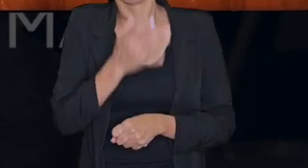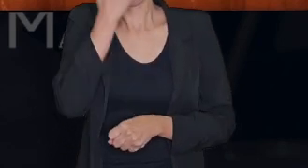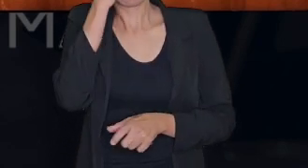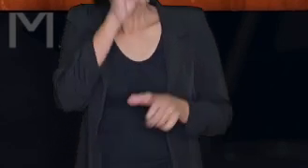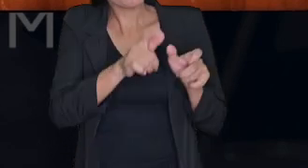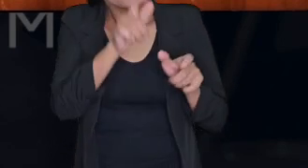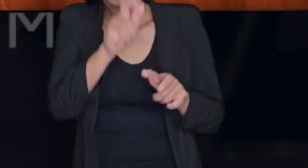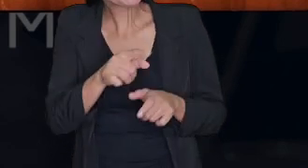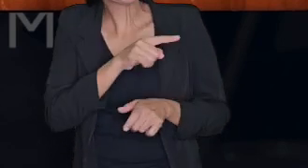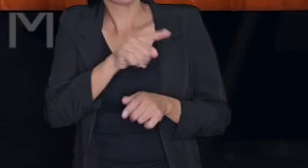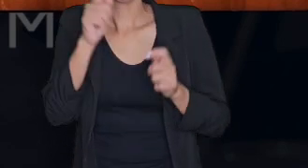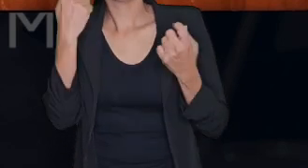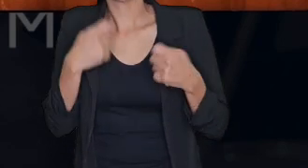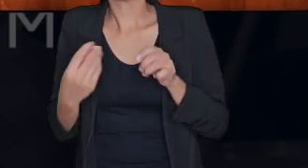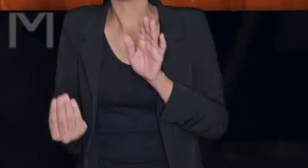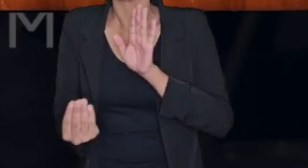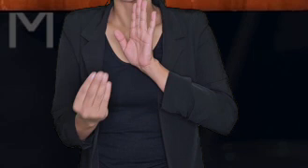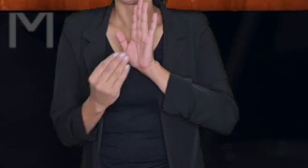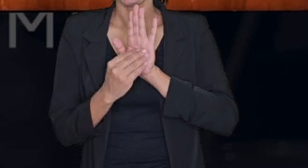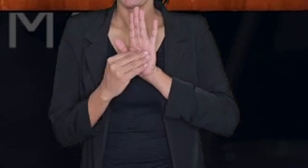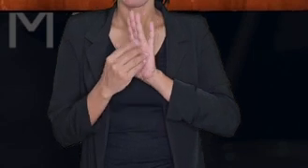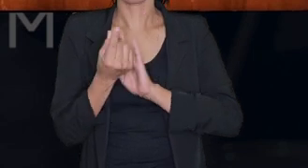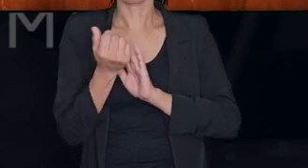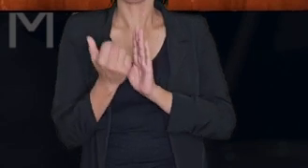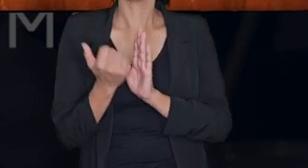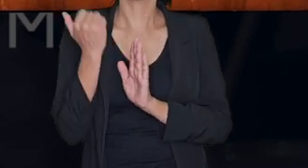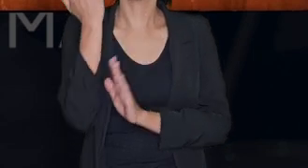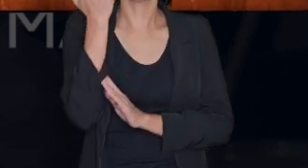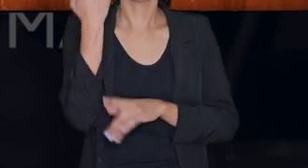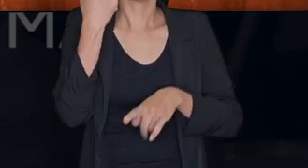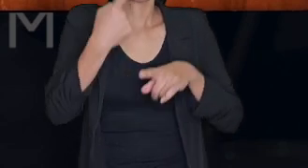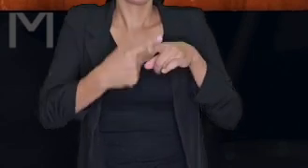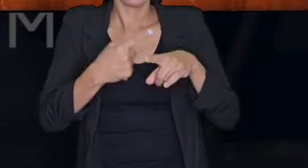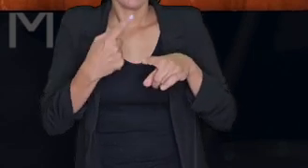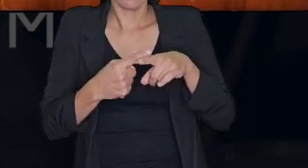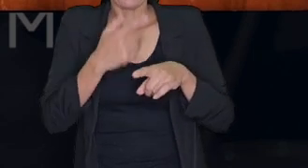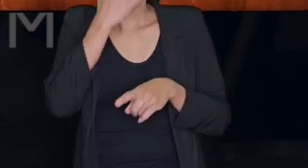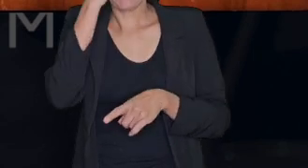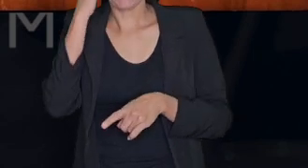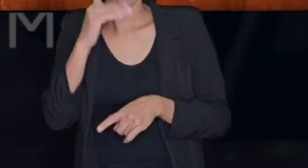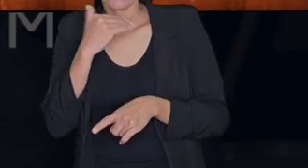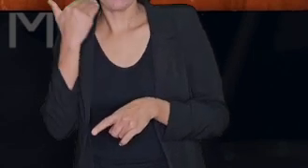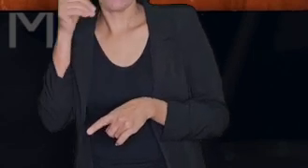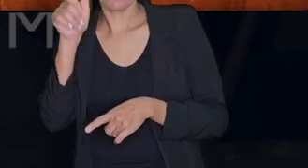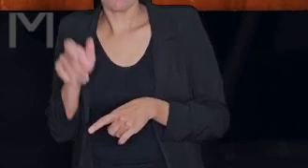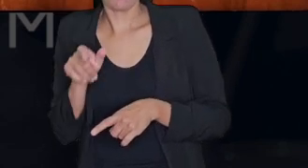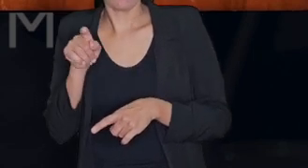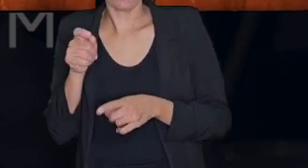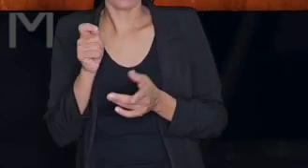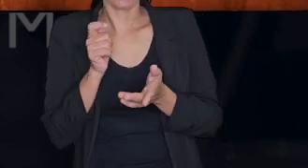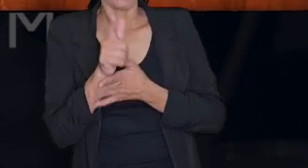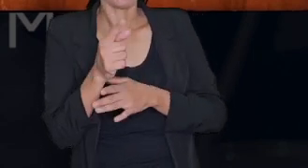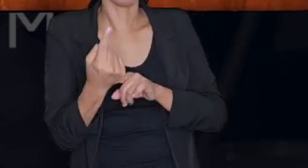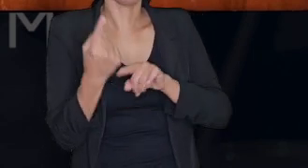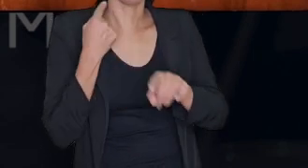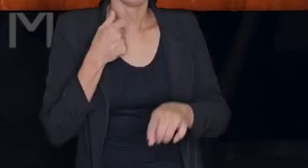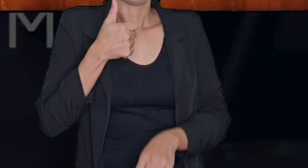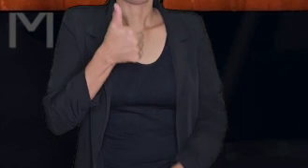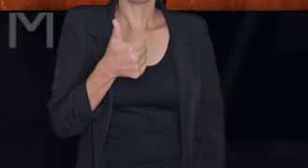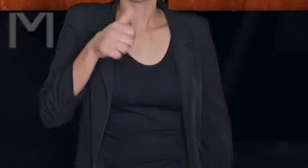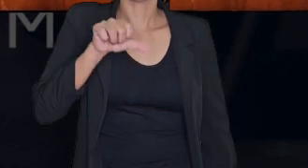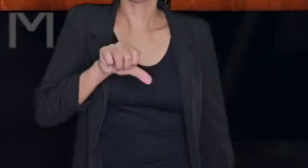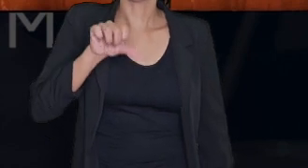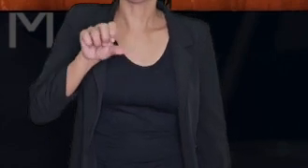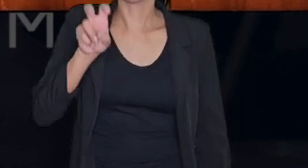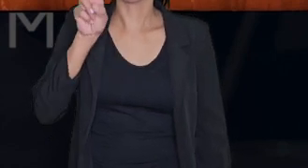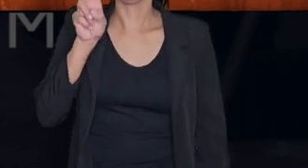para você calcular. E é óbvio que os herdeiros precisam colocar um valor superior. Afinal de contas, o falecido, no